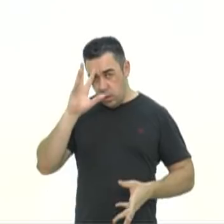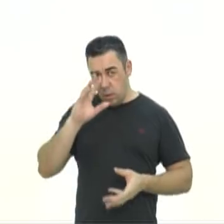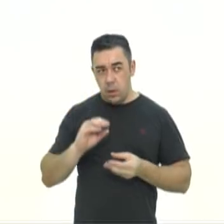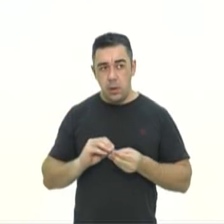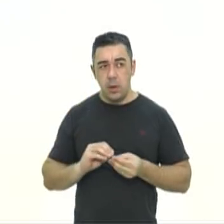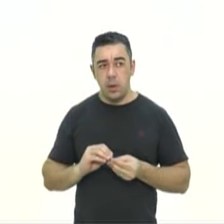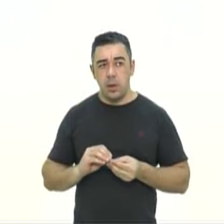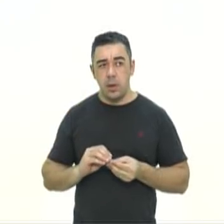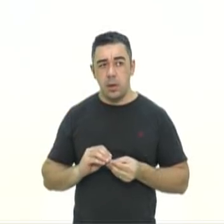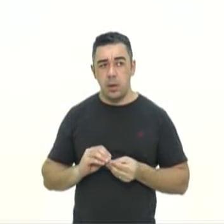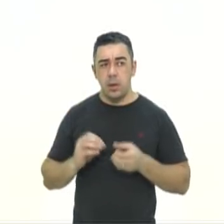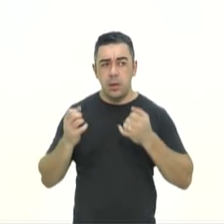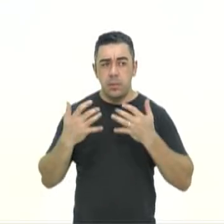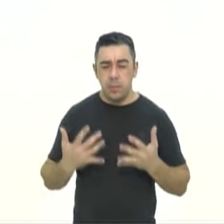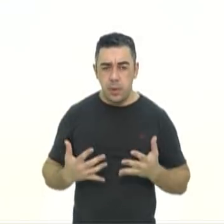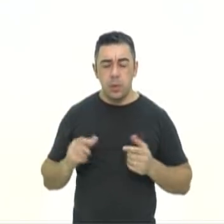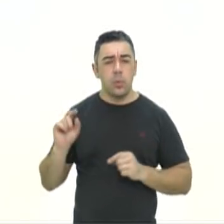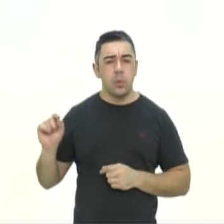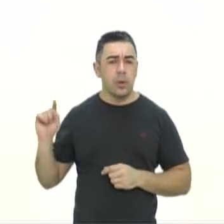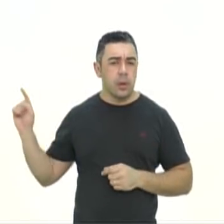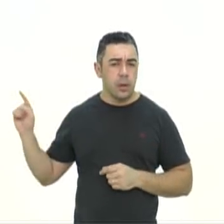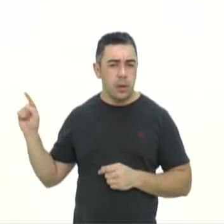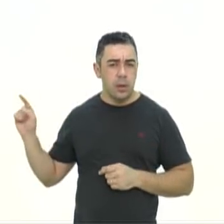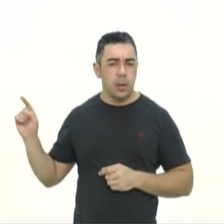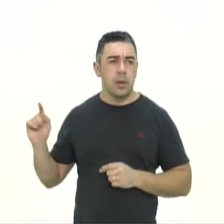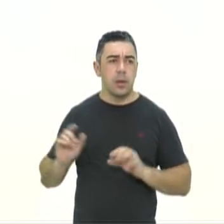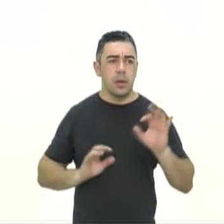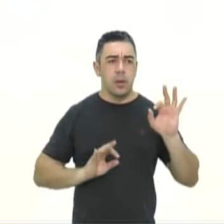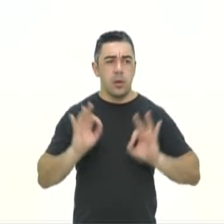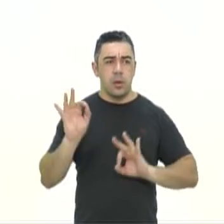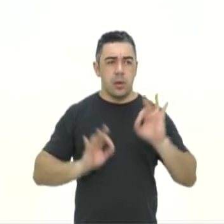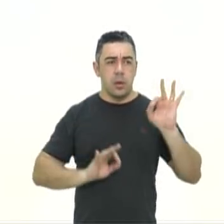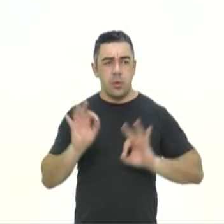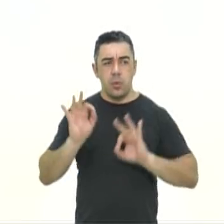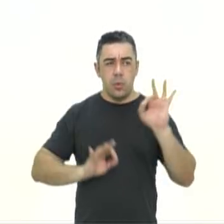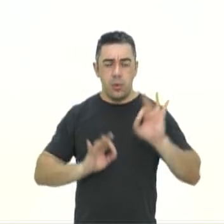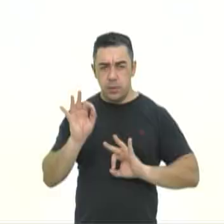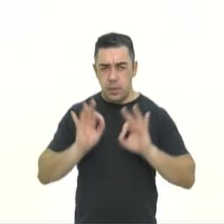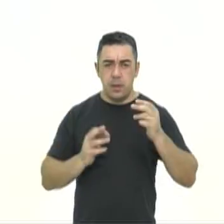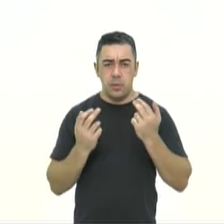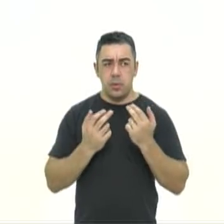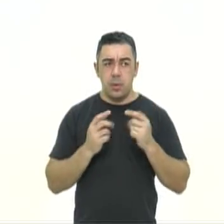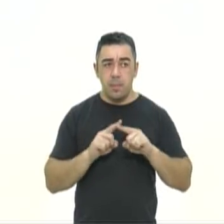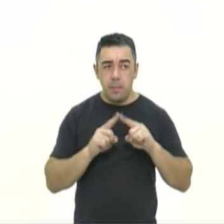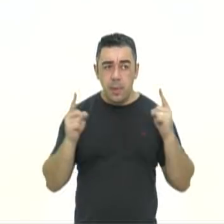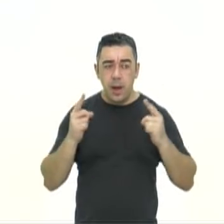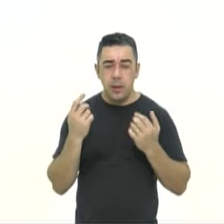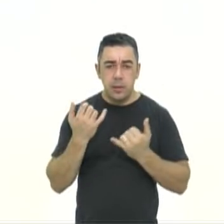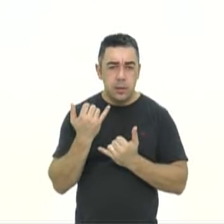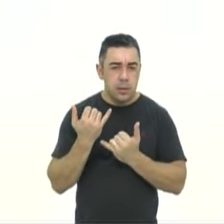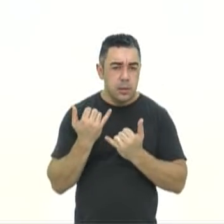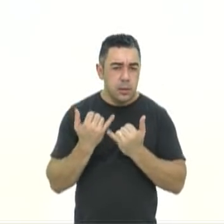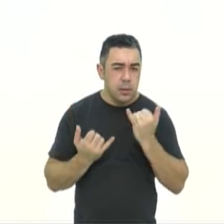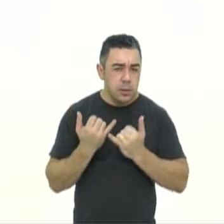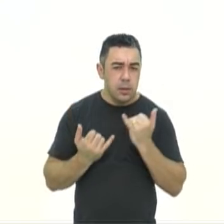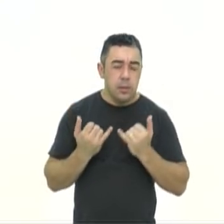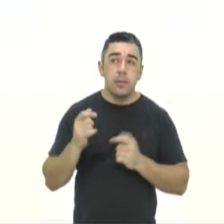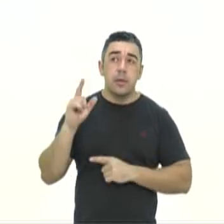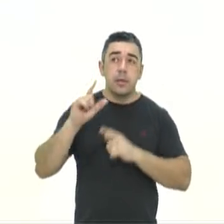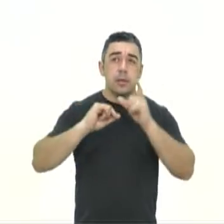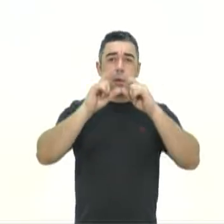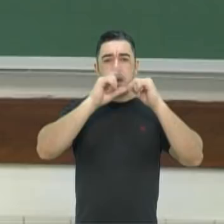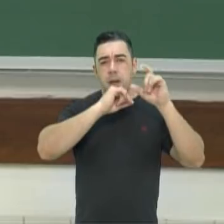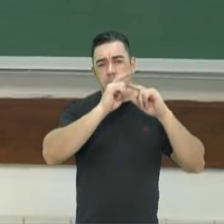agora há pouco. Explique a comparação utilizada por ele no sermão, ordenado, mas como